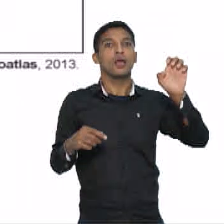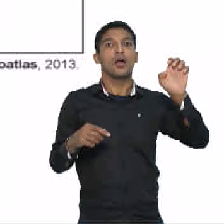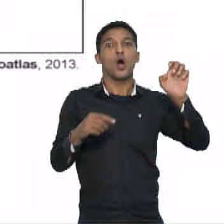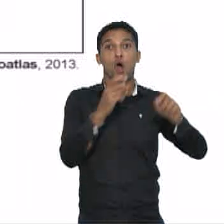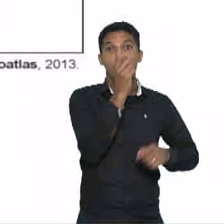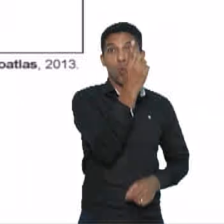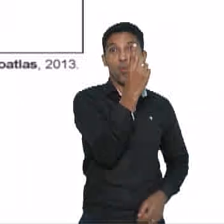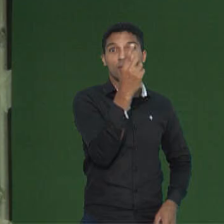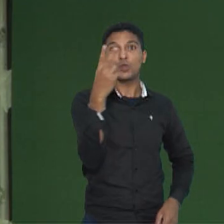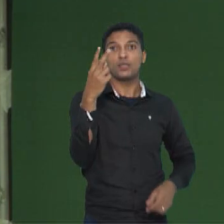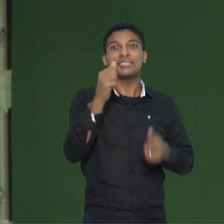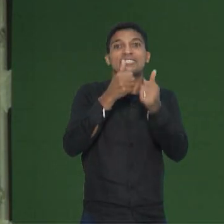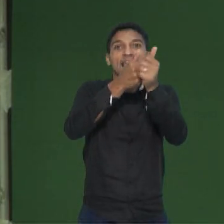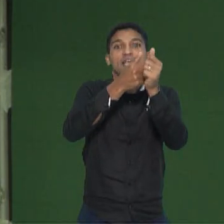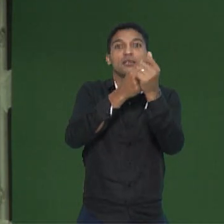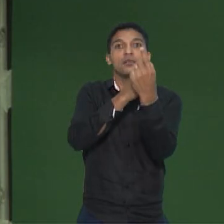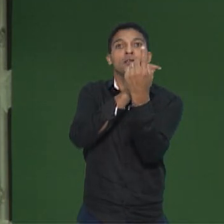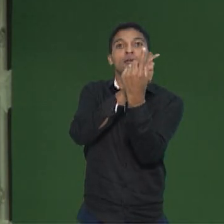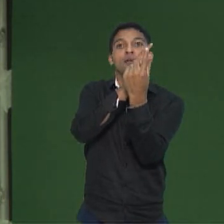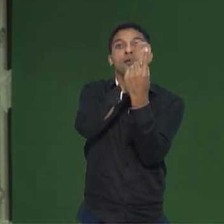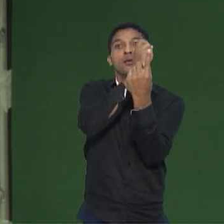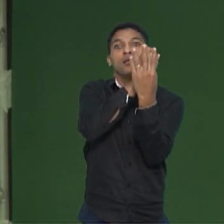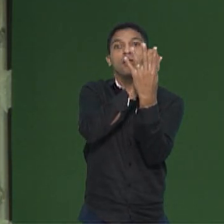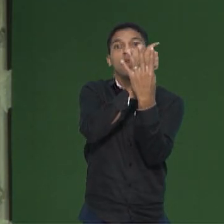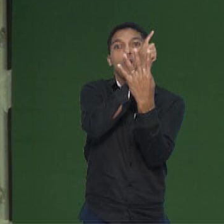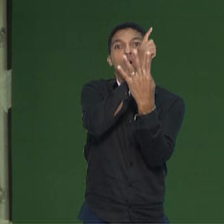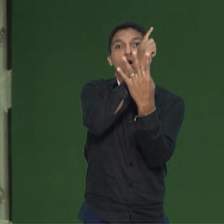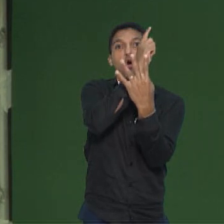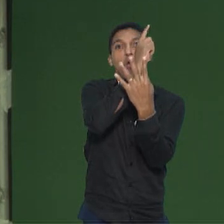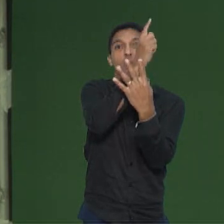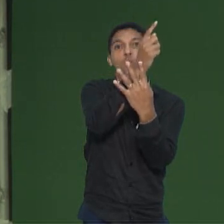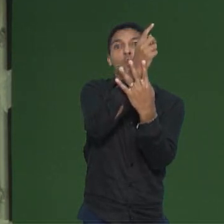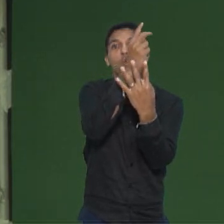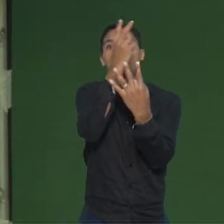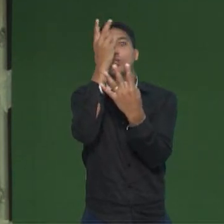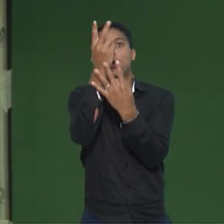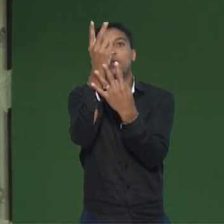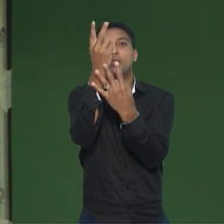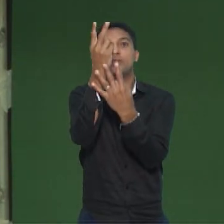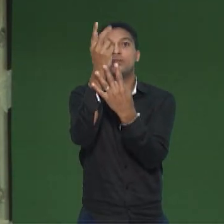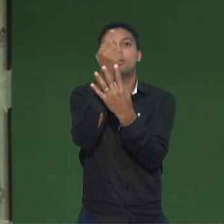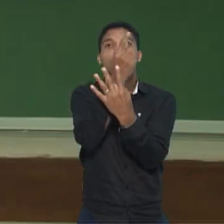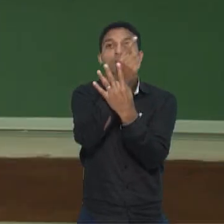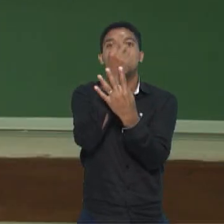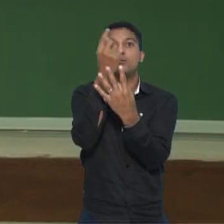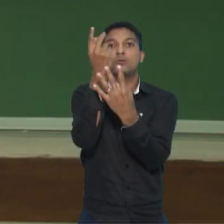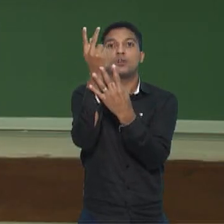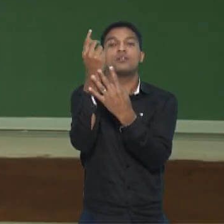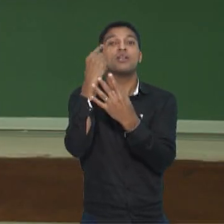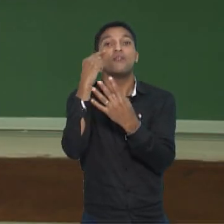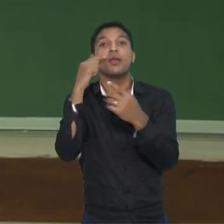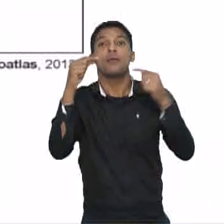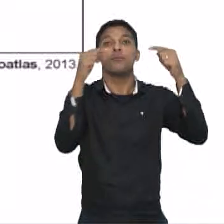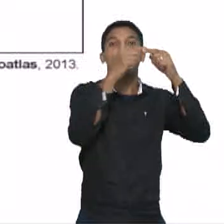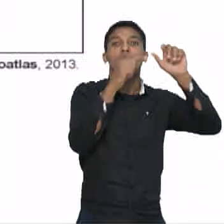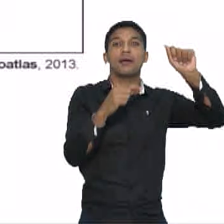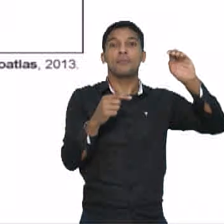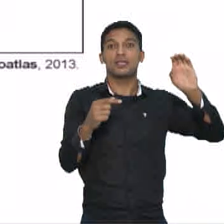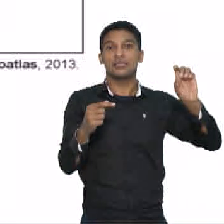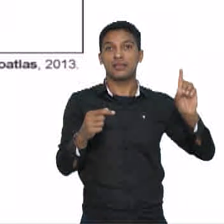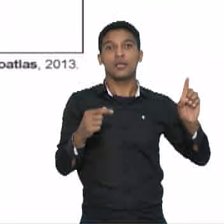Por favor, 1 e 2, daí você relaciona com A, B, C ou D. Qual a letra?